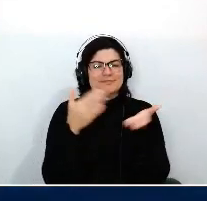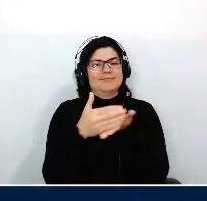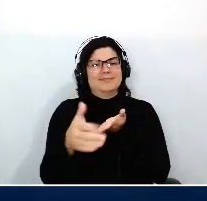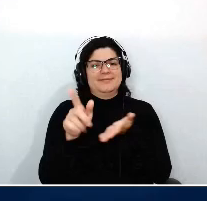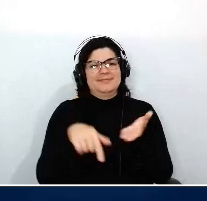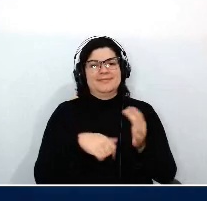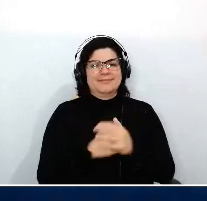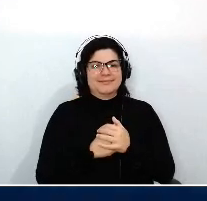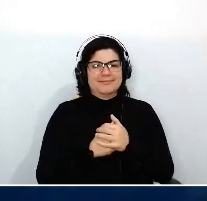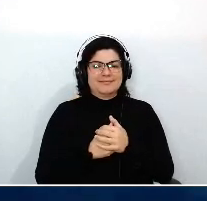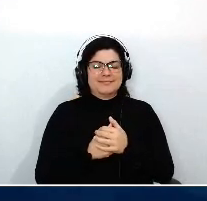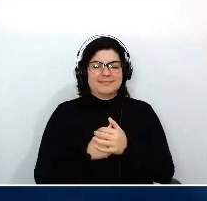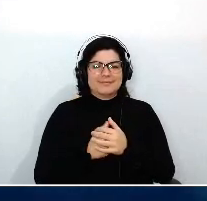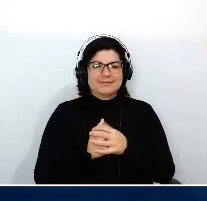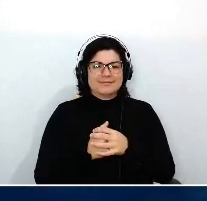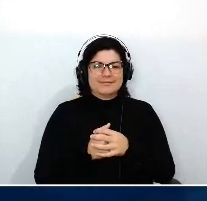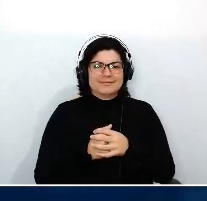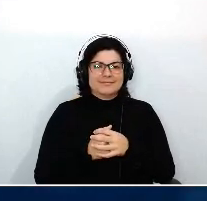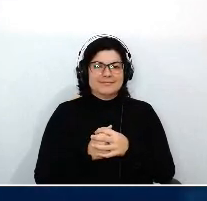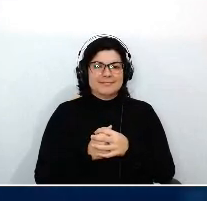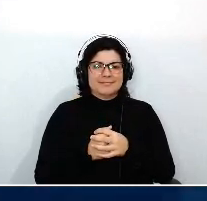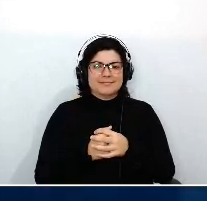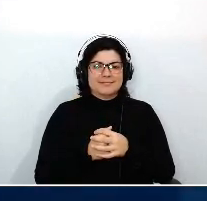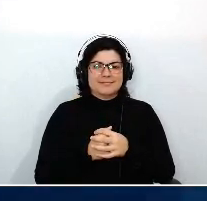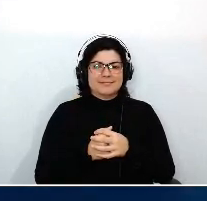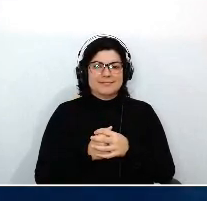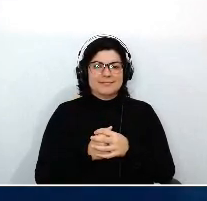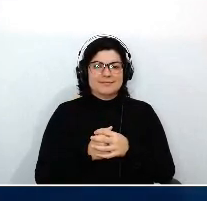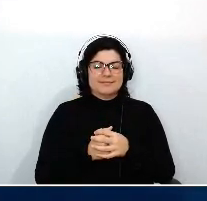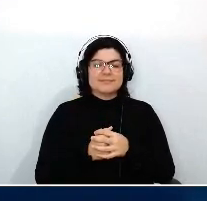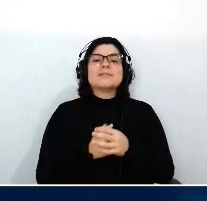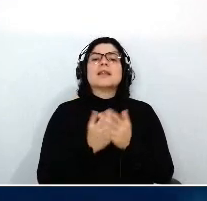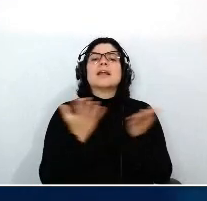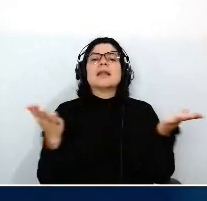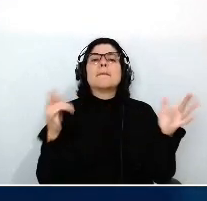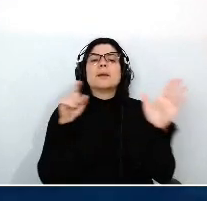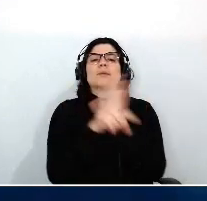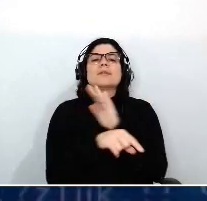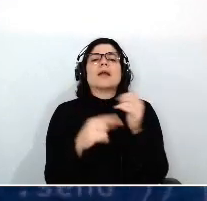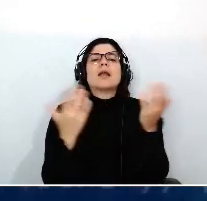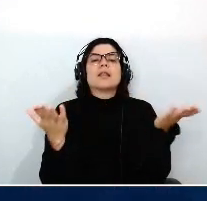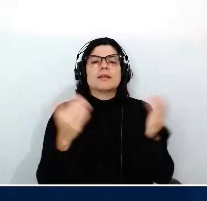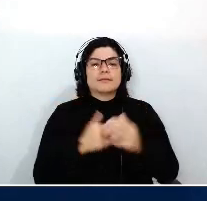É foda, cara, só falo isso pra vocês. Cadê aqui, ó?